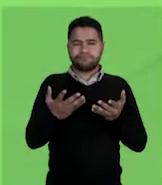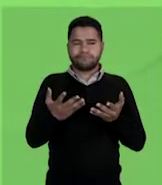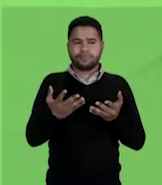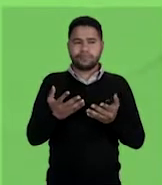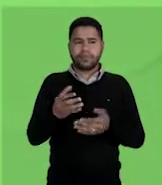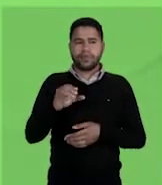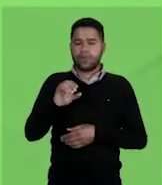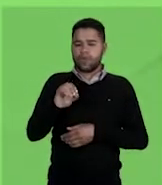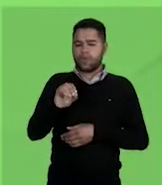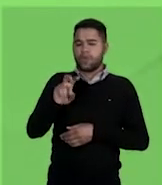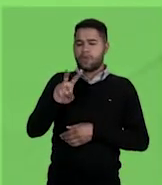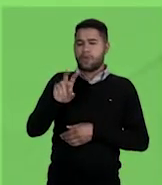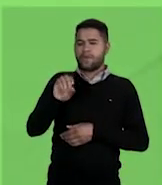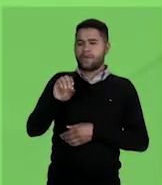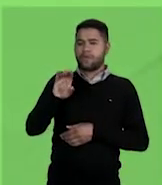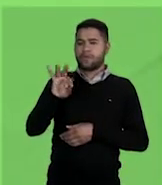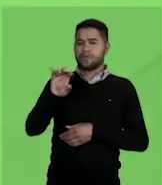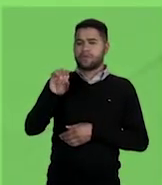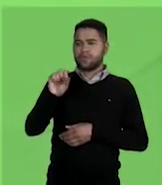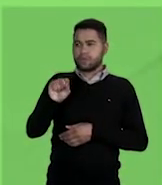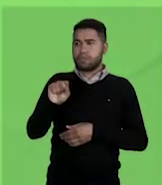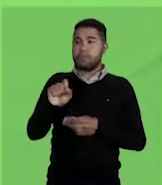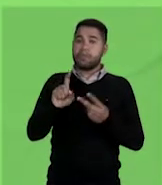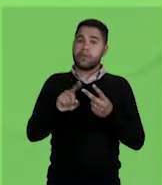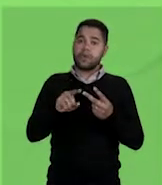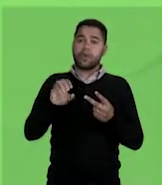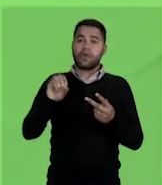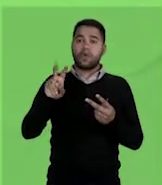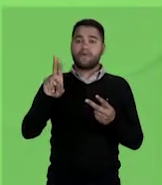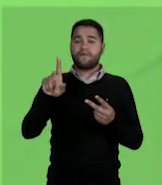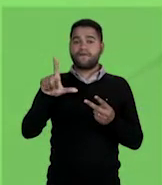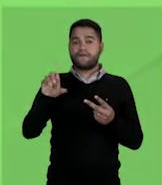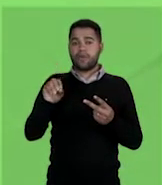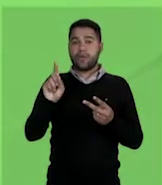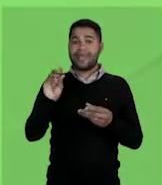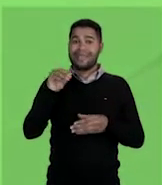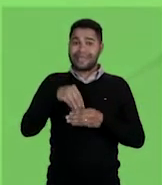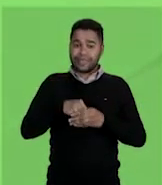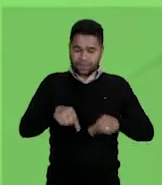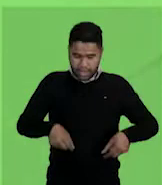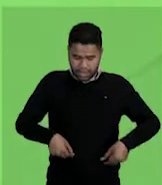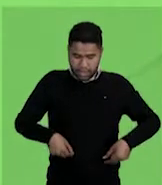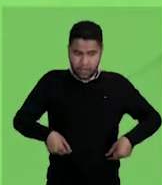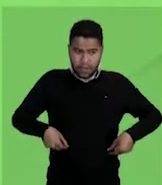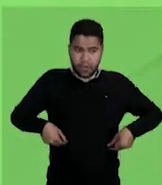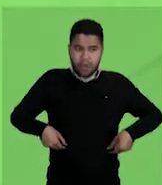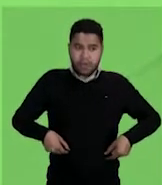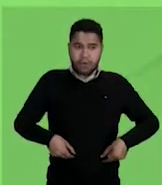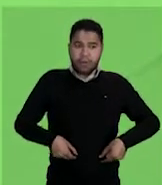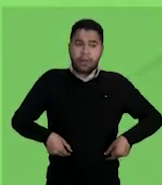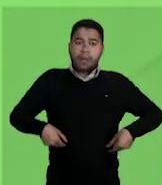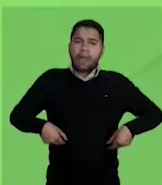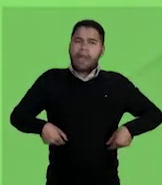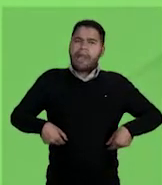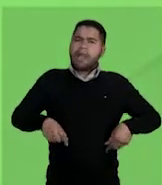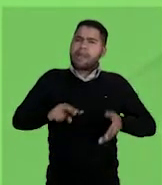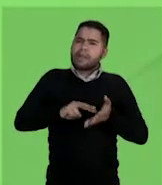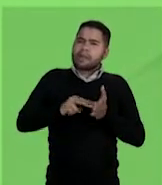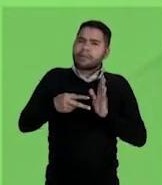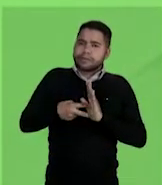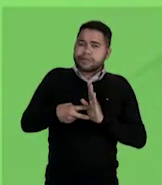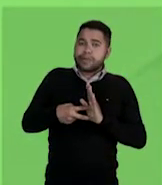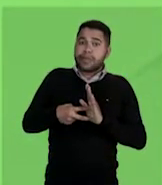ovócito secundário, mas pode ser óvulo também, ocorre nas tubas uterinas. Ah, professor, então quer dizer